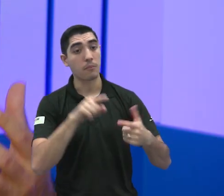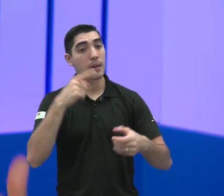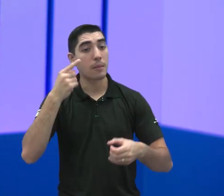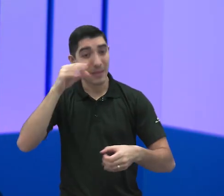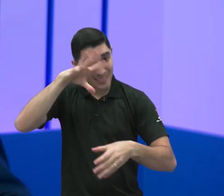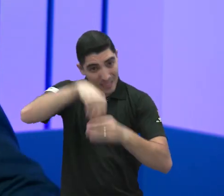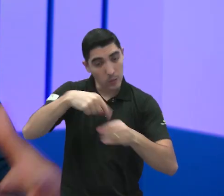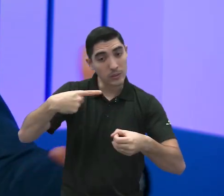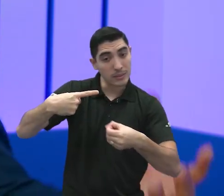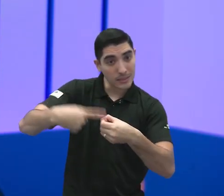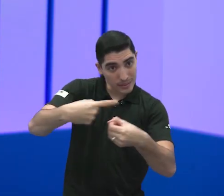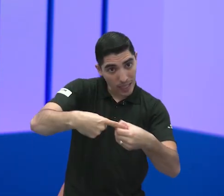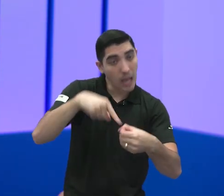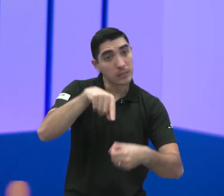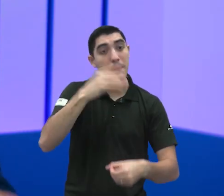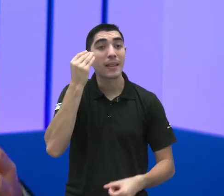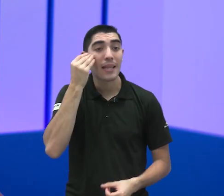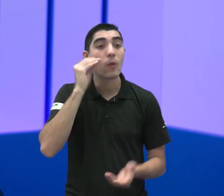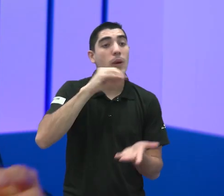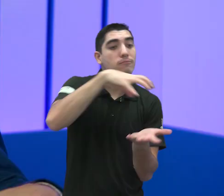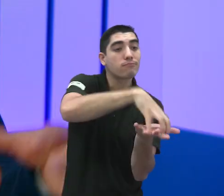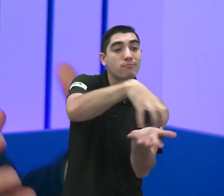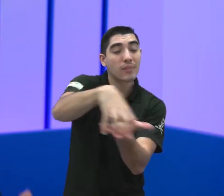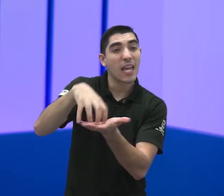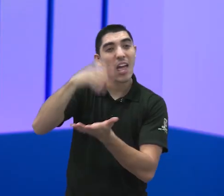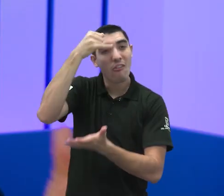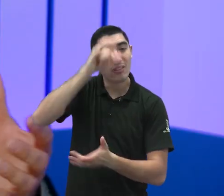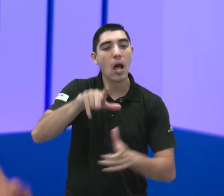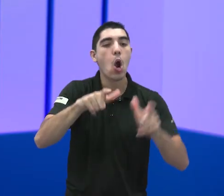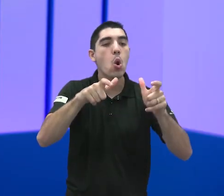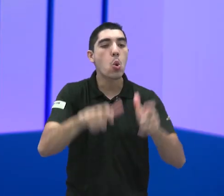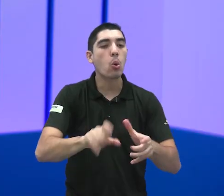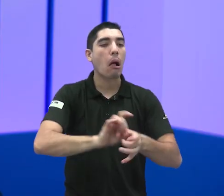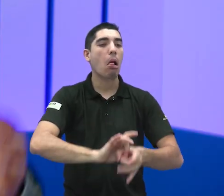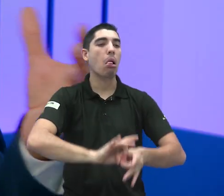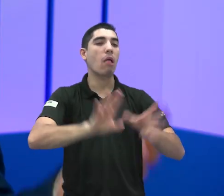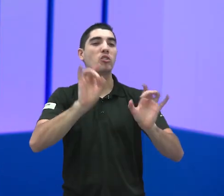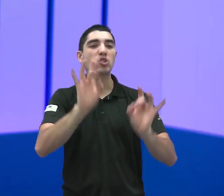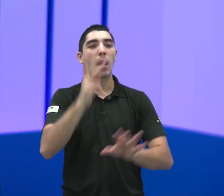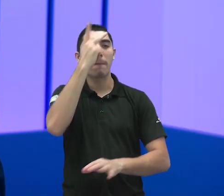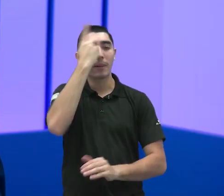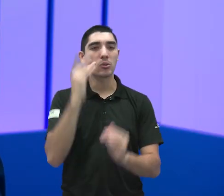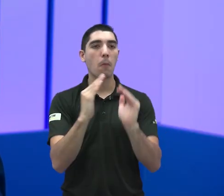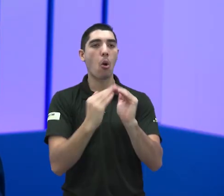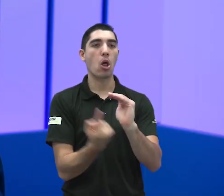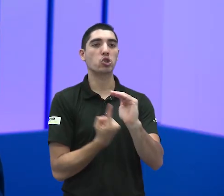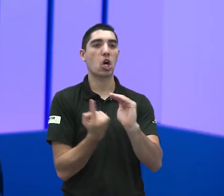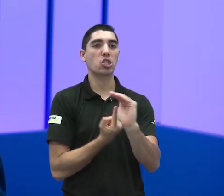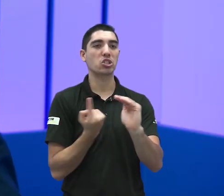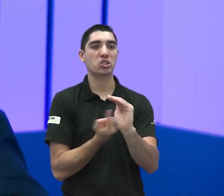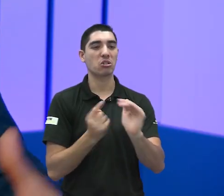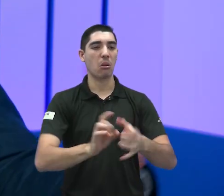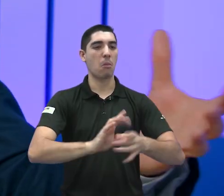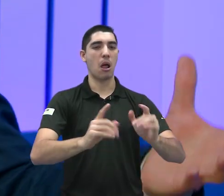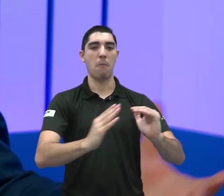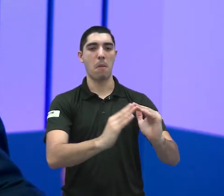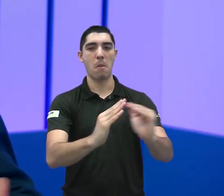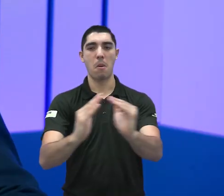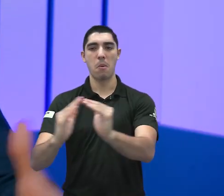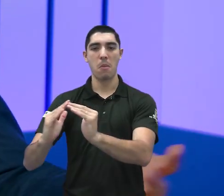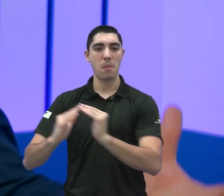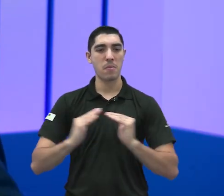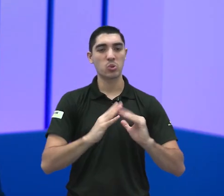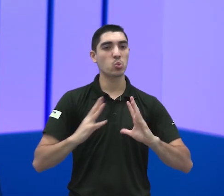de uma cidade no mesmo espaço, para não deixar nenhum espaço ser dominado por habitação unifamiliar, sem os